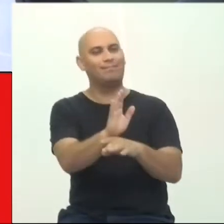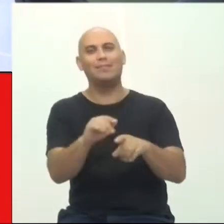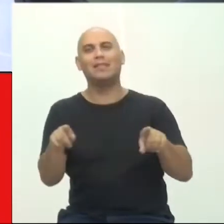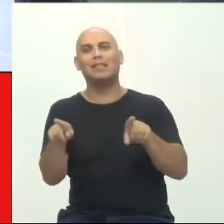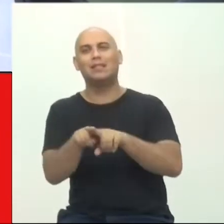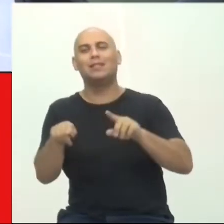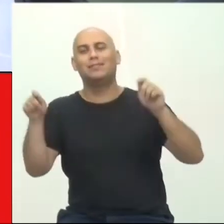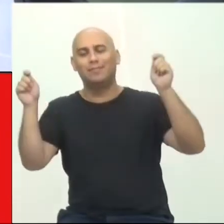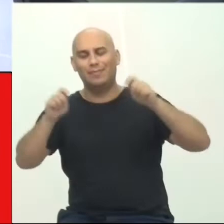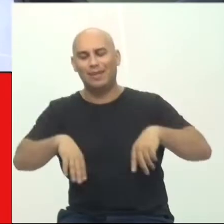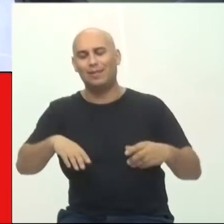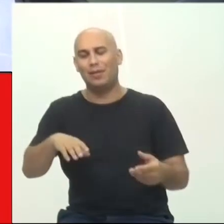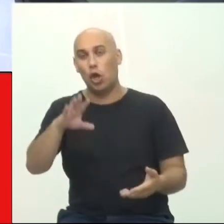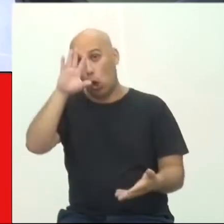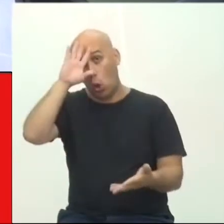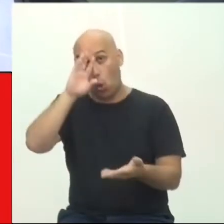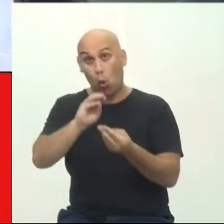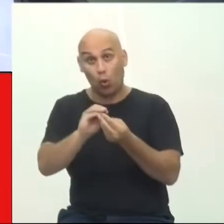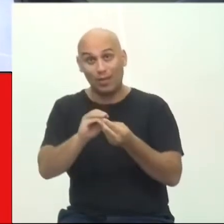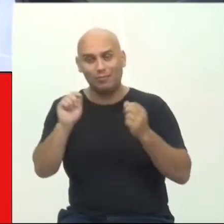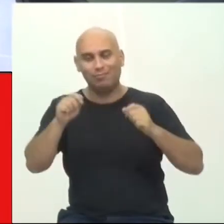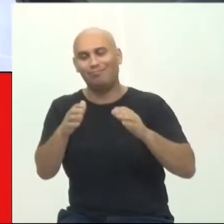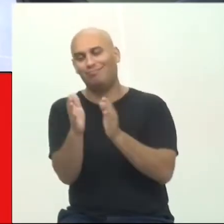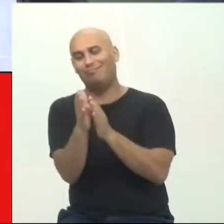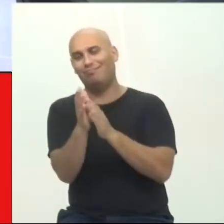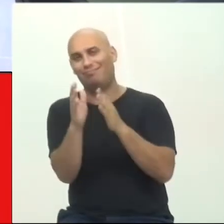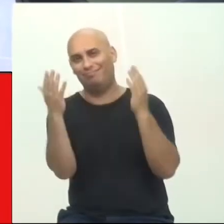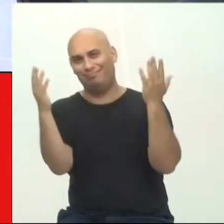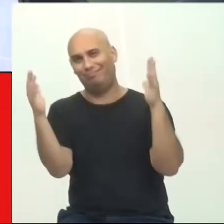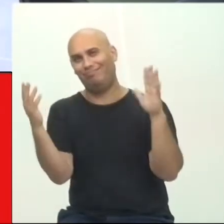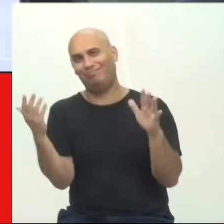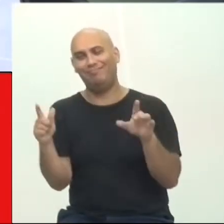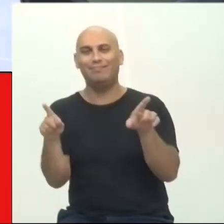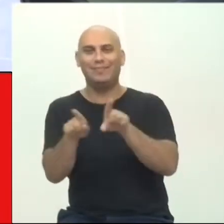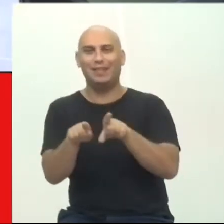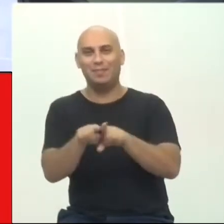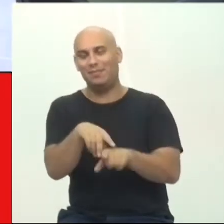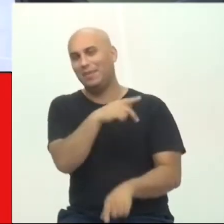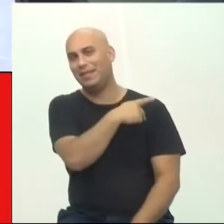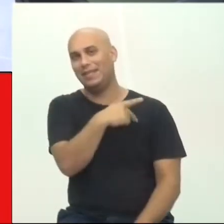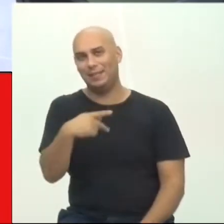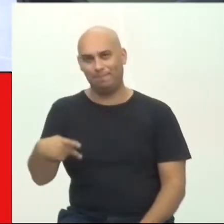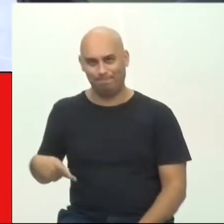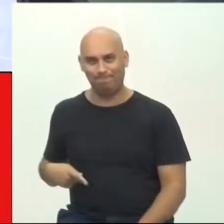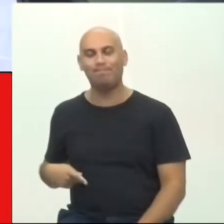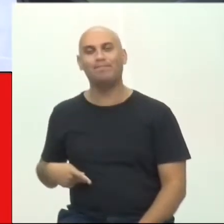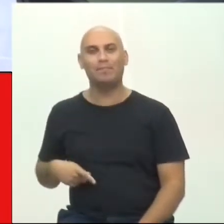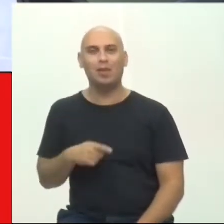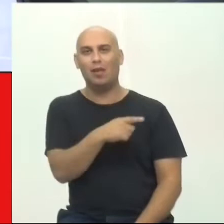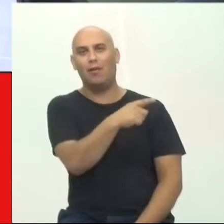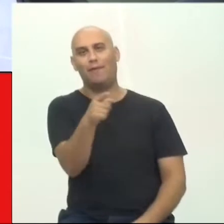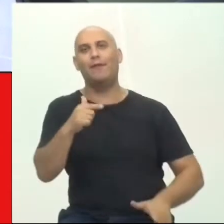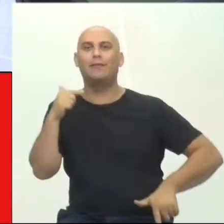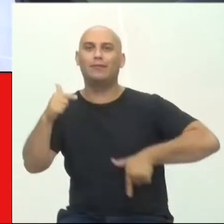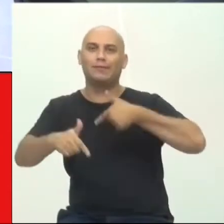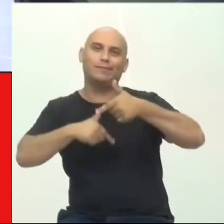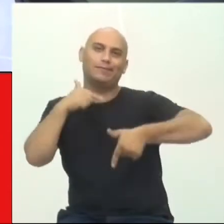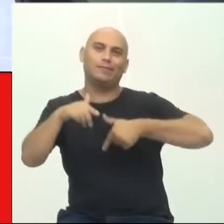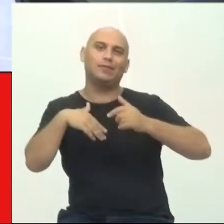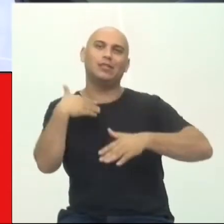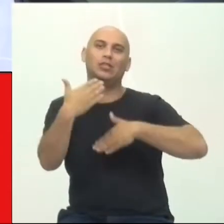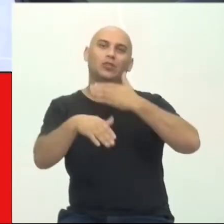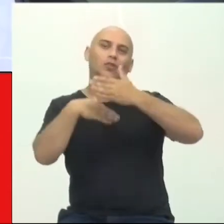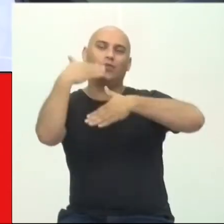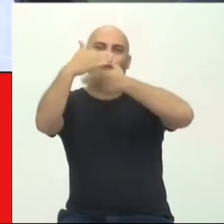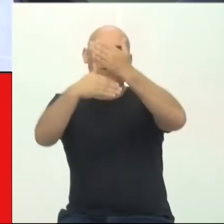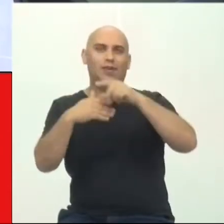parte conclusiva. Então, só parabenizar a mesa, a pessoa do presidente, e também vocês, pelo excelente trabalho que desenvolveram frente a esse